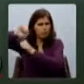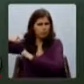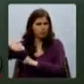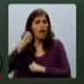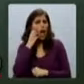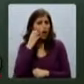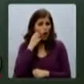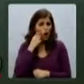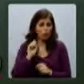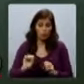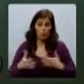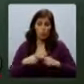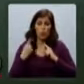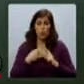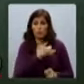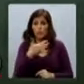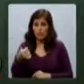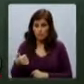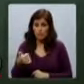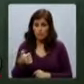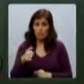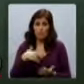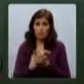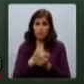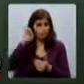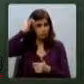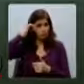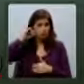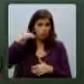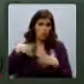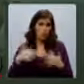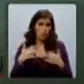neste início de 2015 e as consequências estão a ser terríveis. Paulo Cataro, RTP, Luanda.